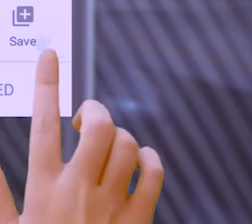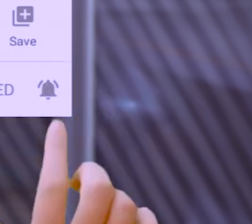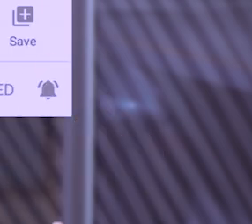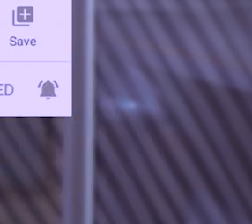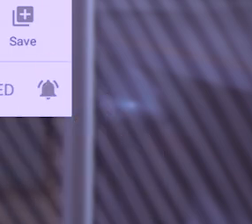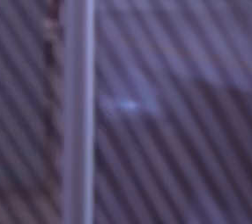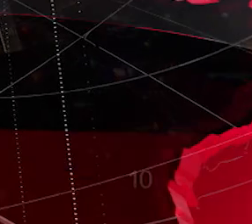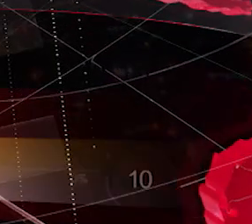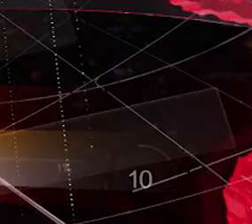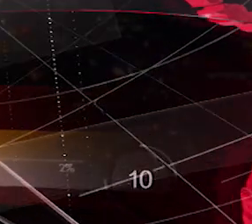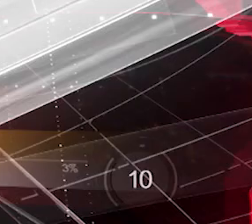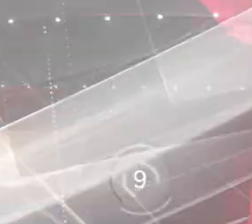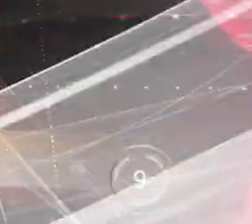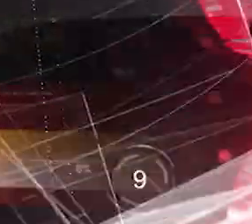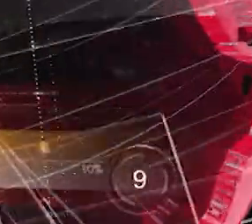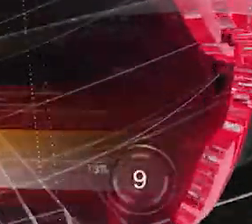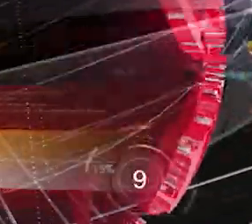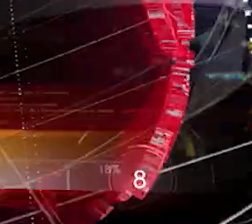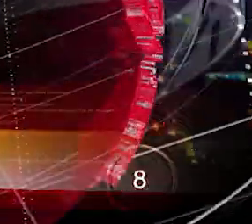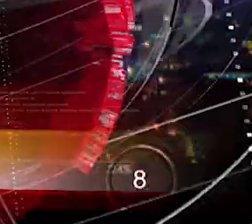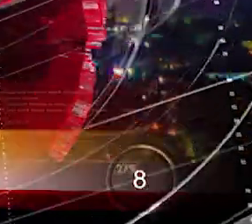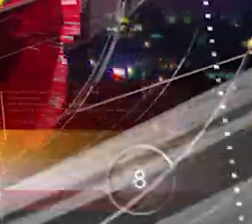de notificação.